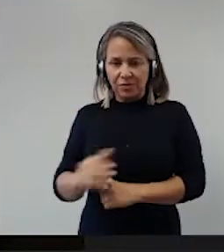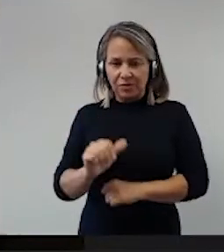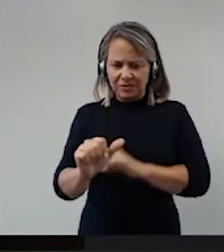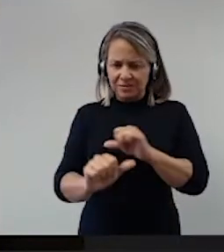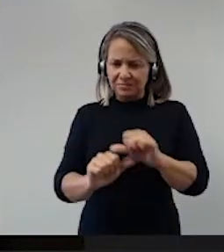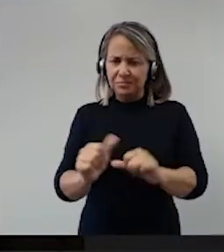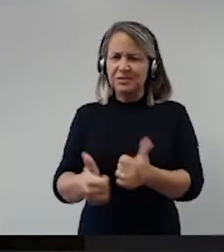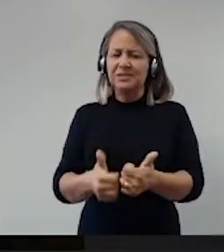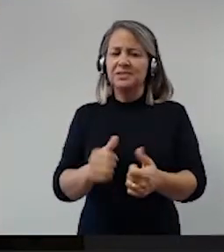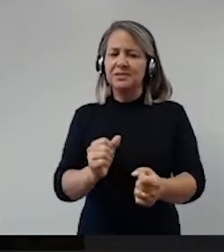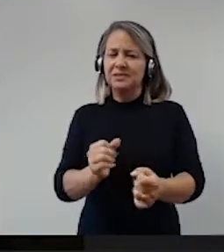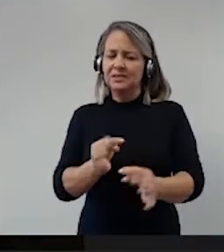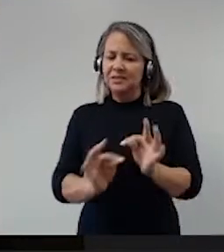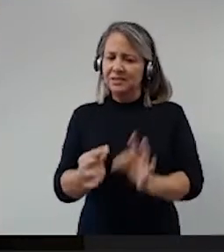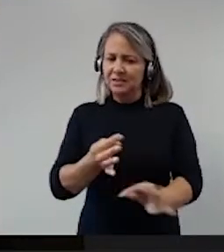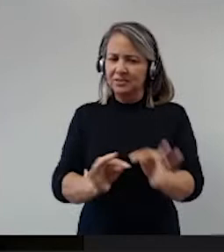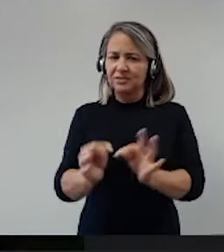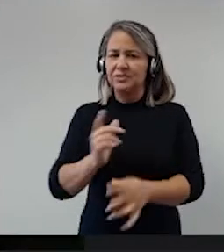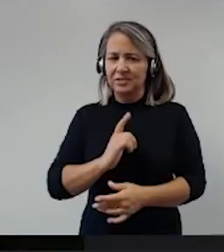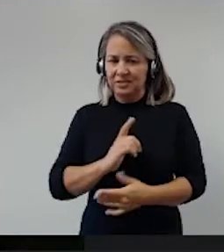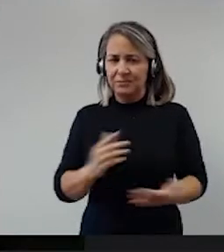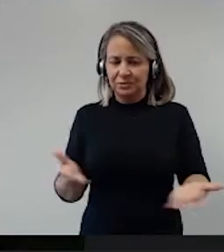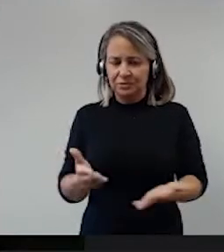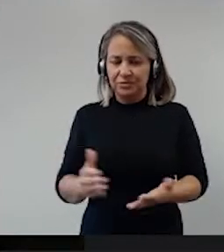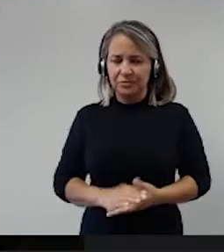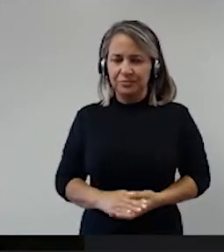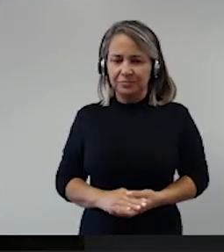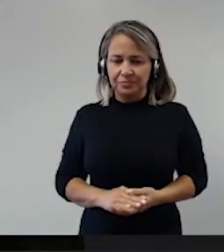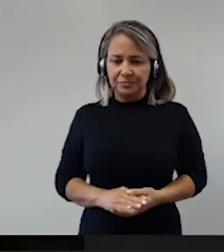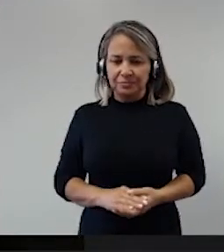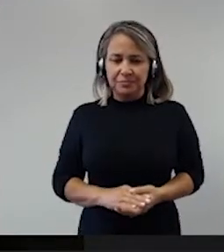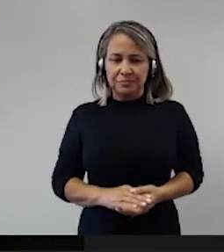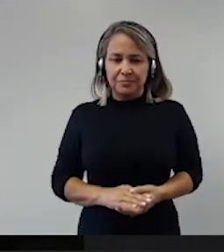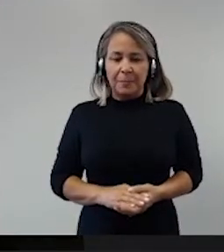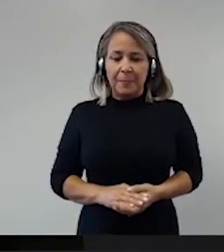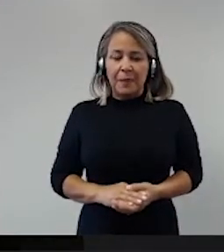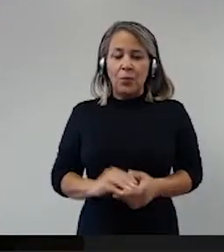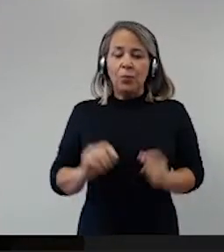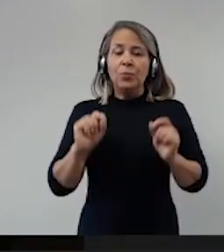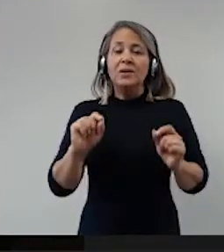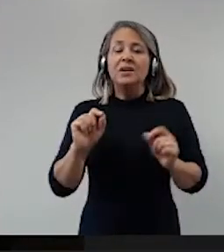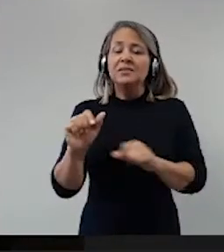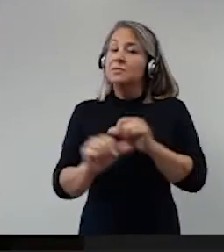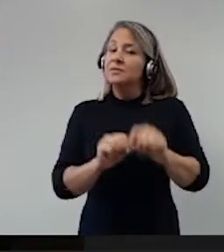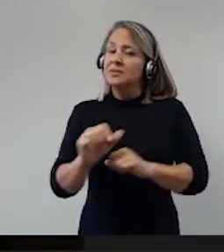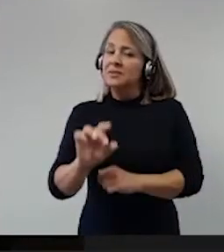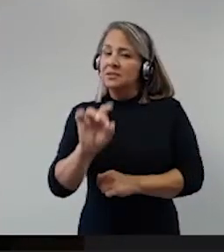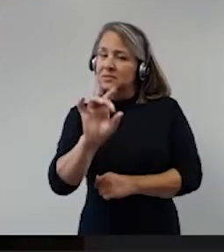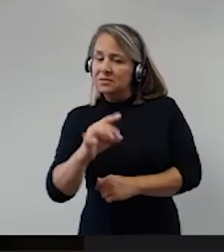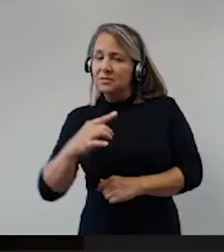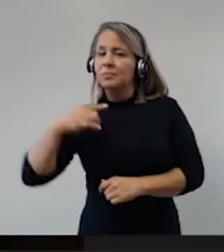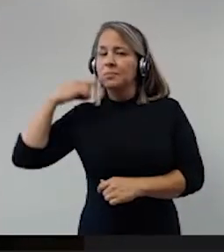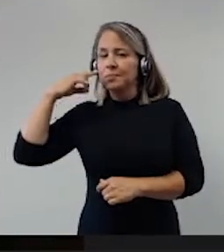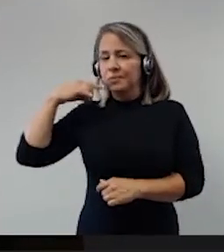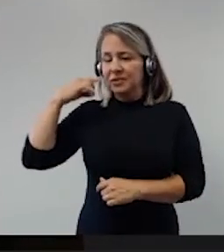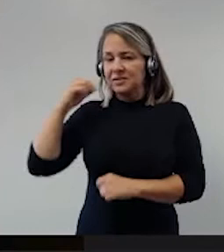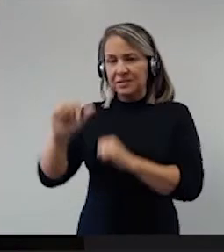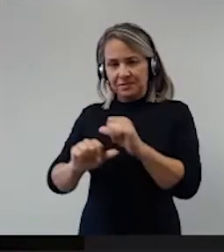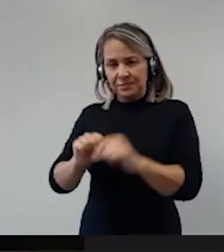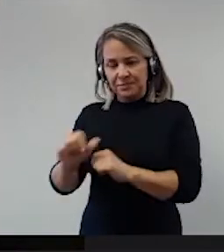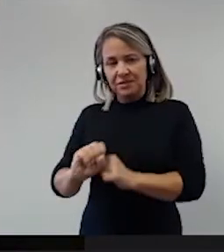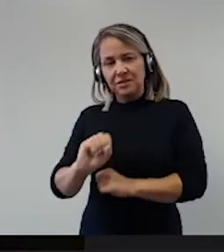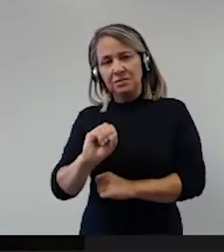tecnologia que temos à disposição. Então, o que estaria mudando? Será se a advocacia está mudando? Será